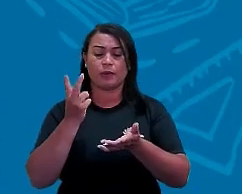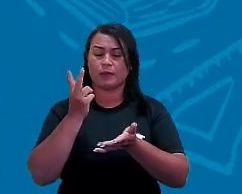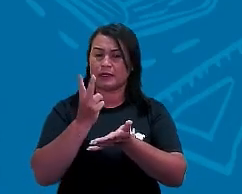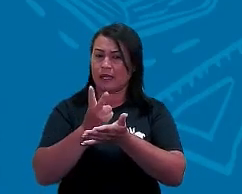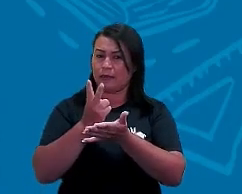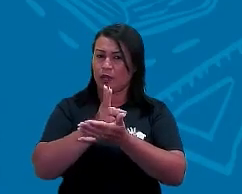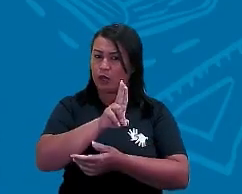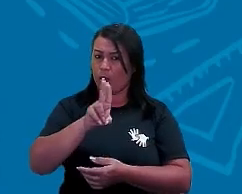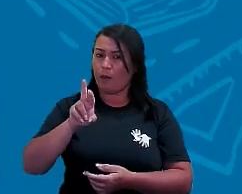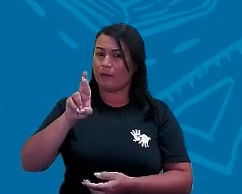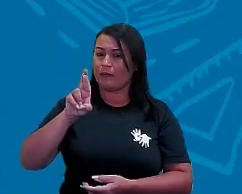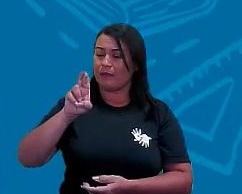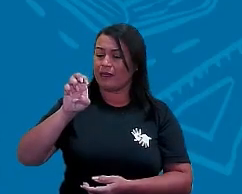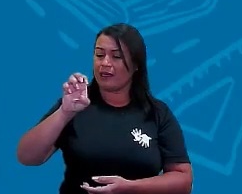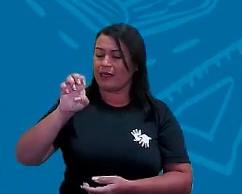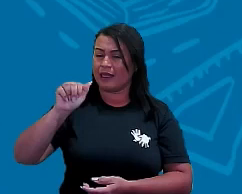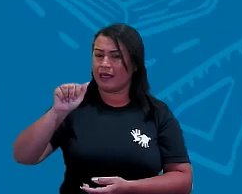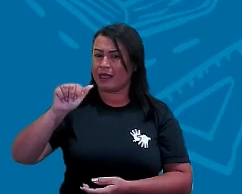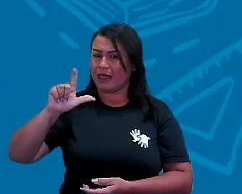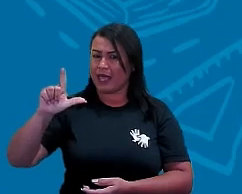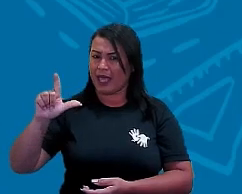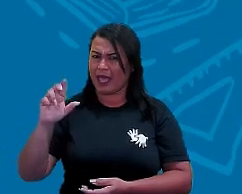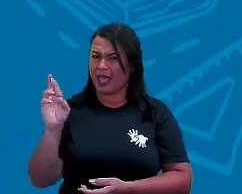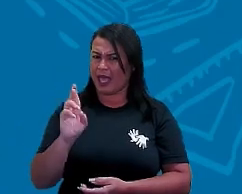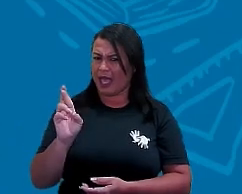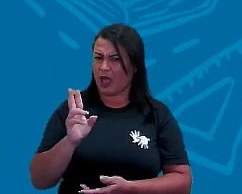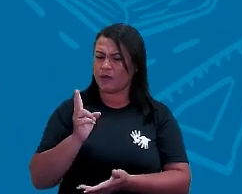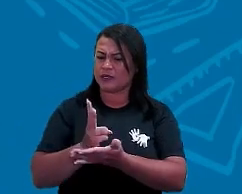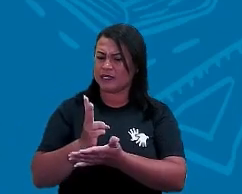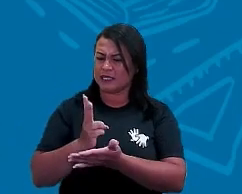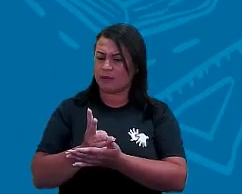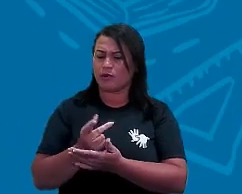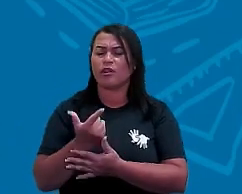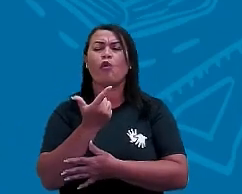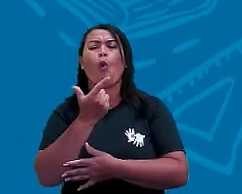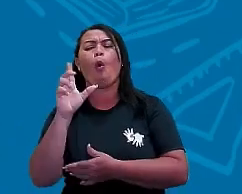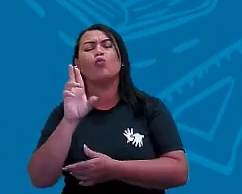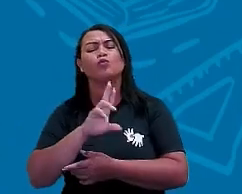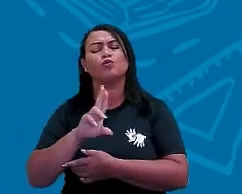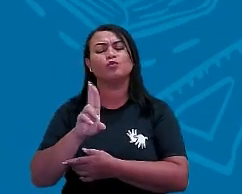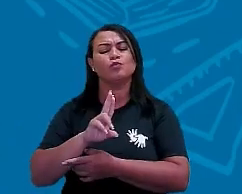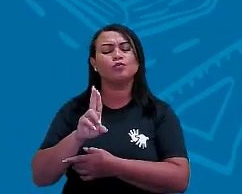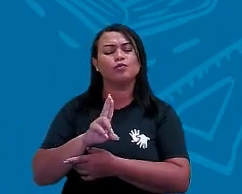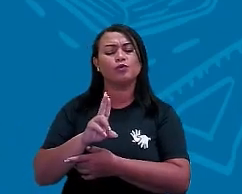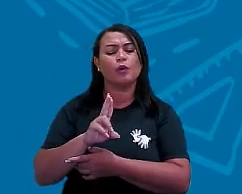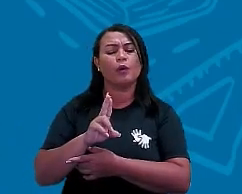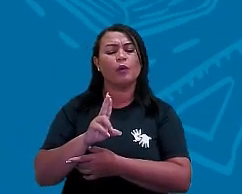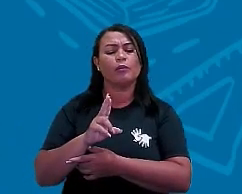chamou real? Será que ele já teve outros nomes? Ou